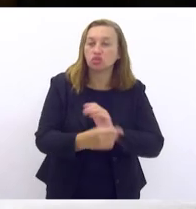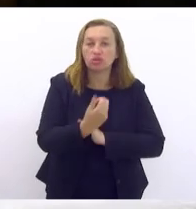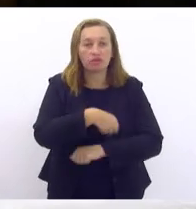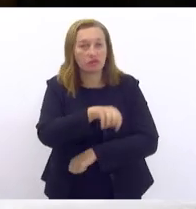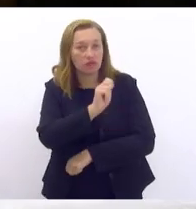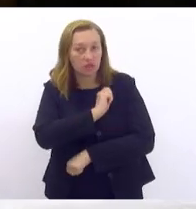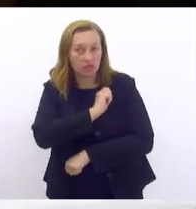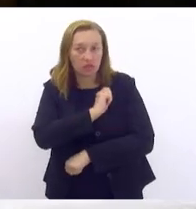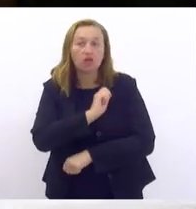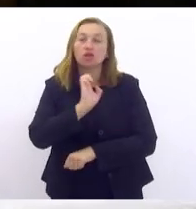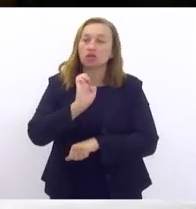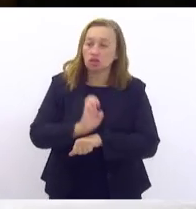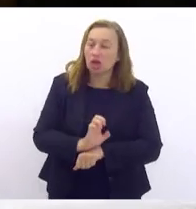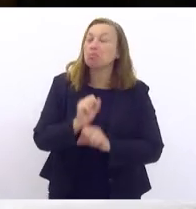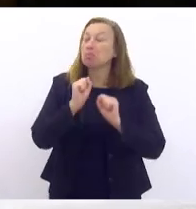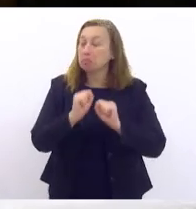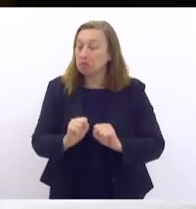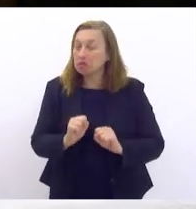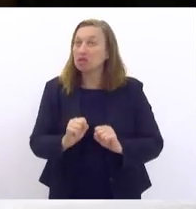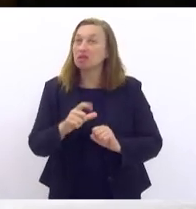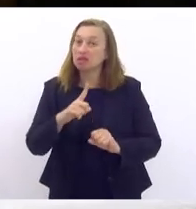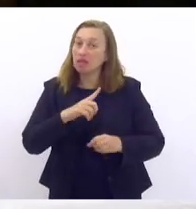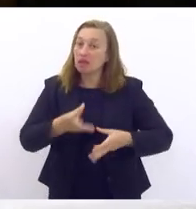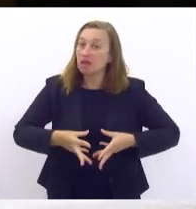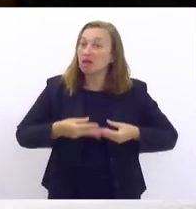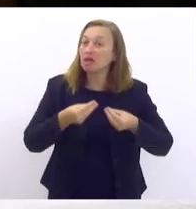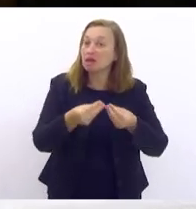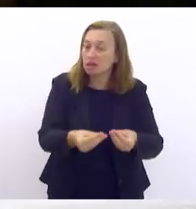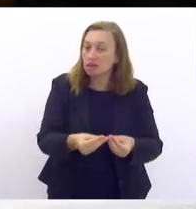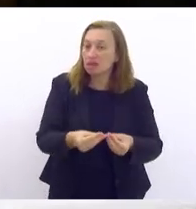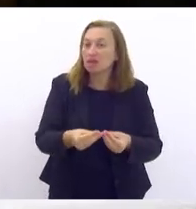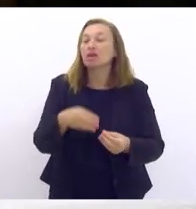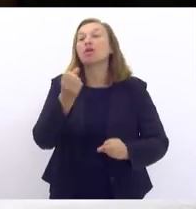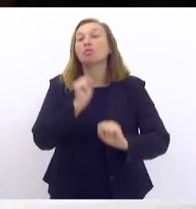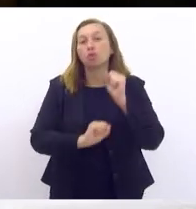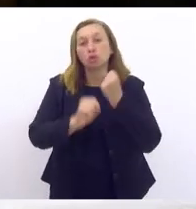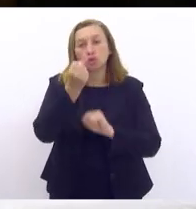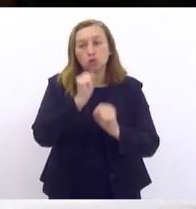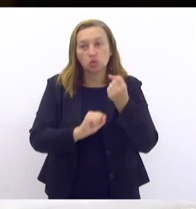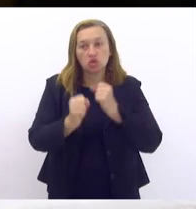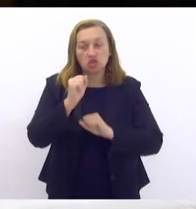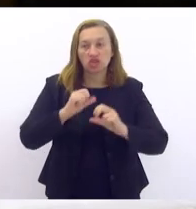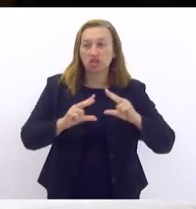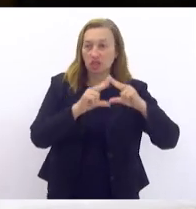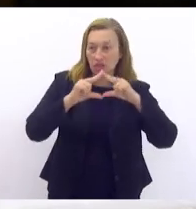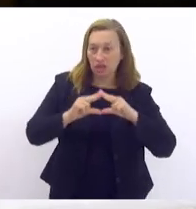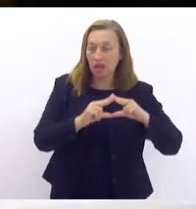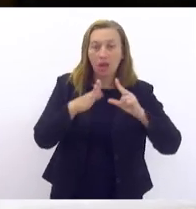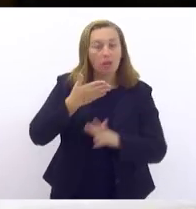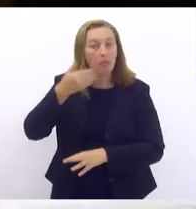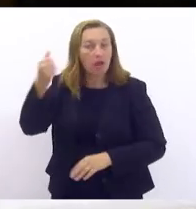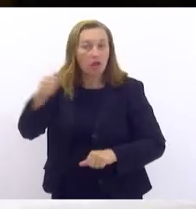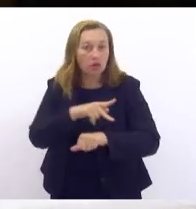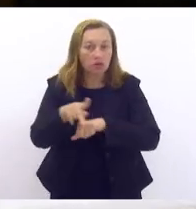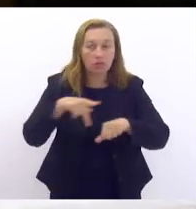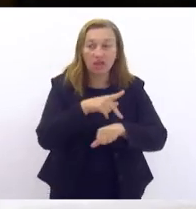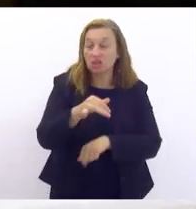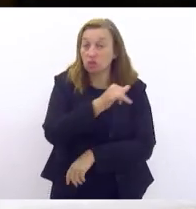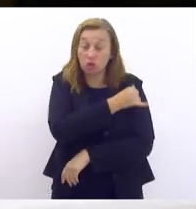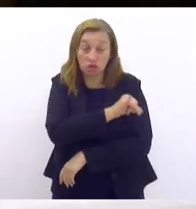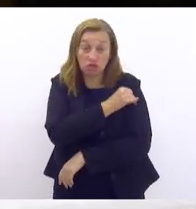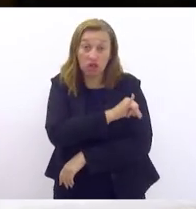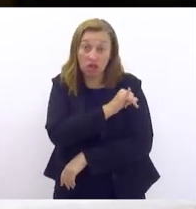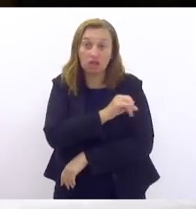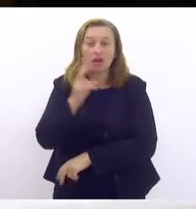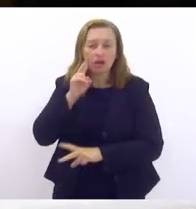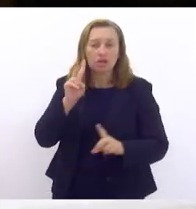que um estado poderia ter concedido por uma indústria de reciclagem e é o melhor do país o Rio de Janeiro nesse